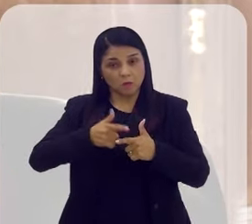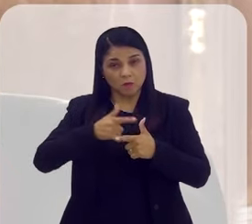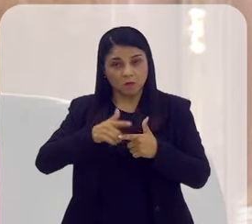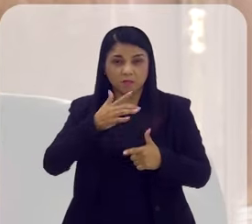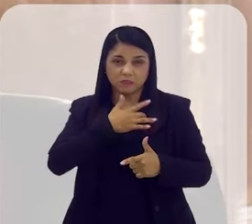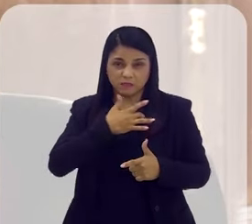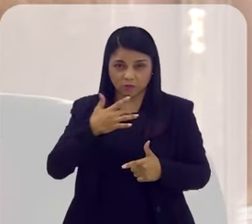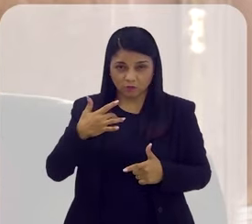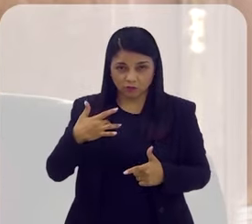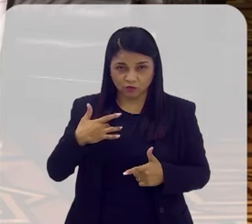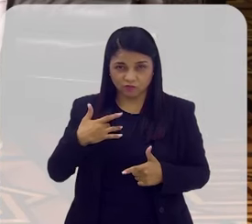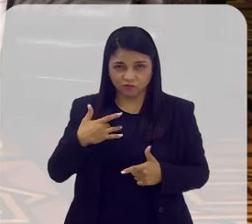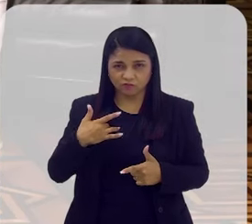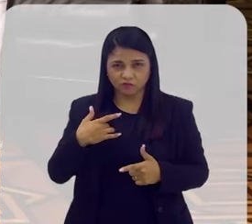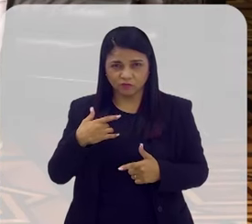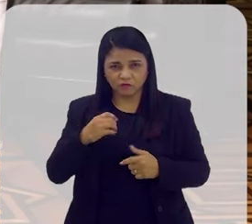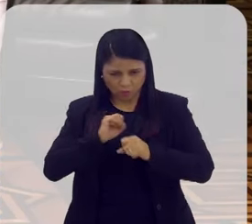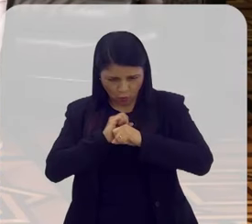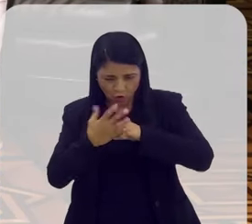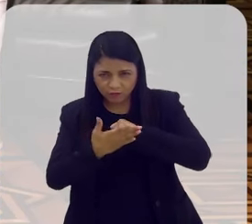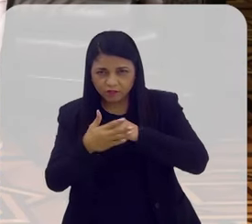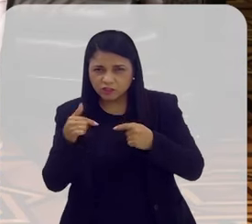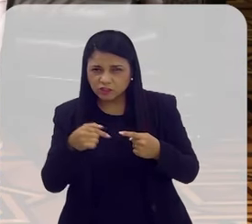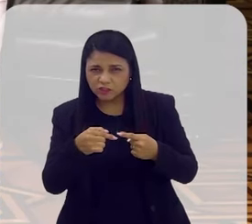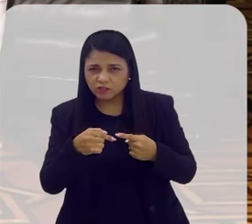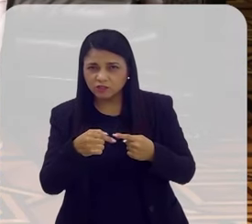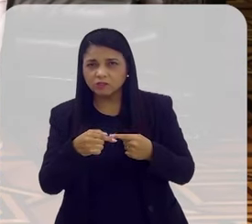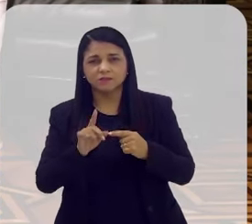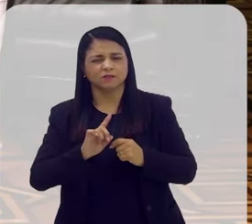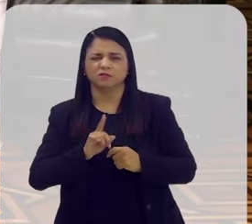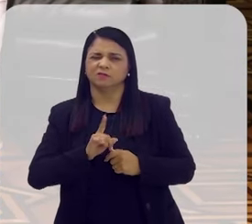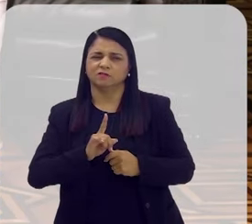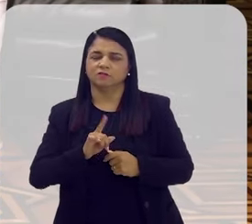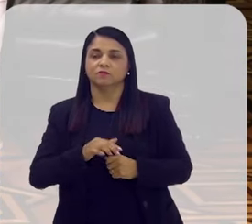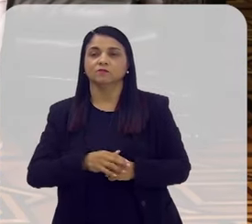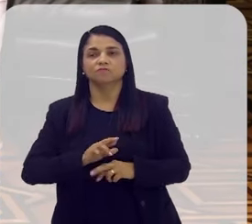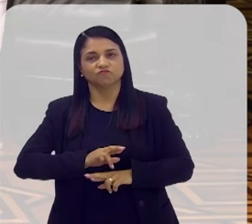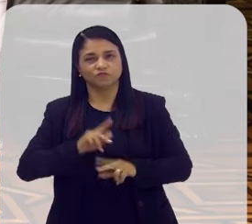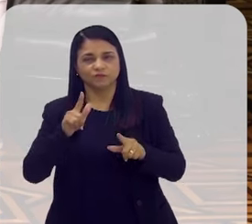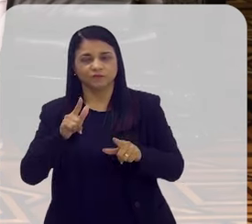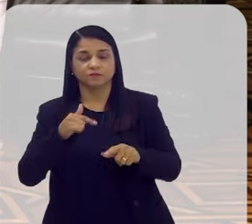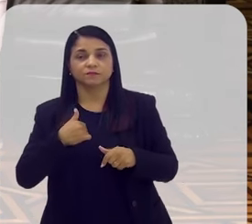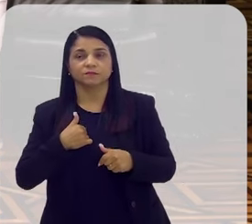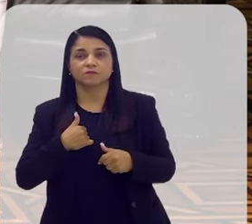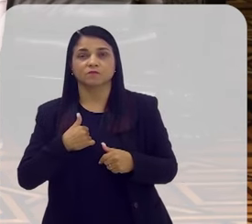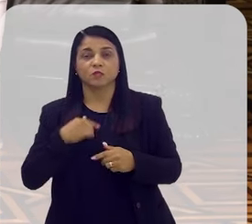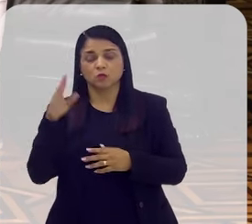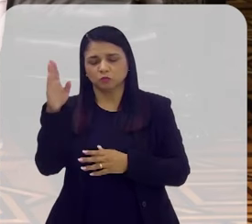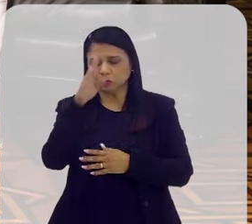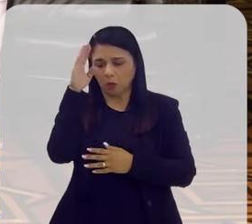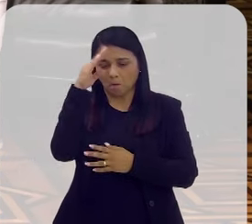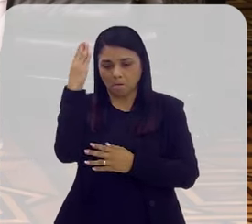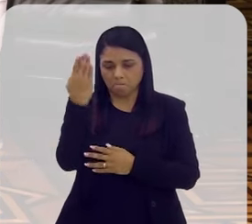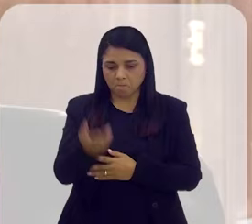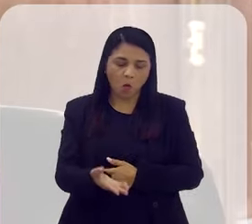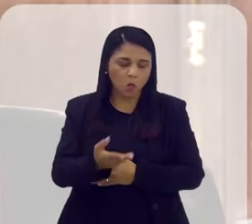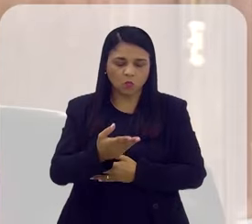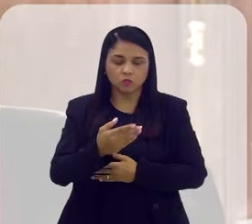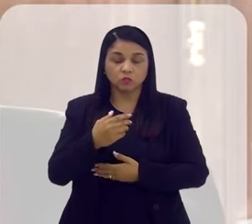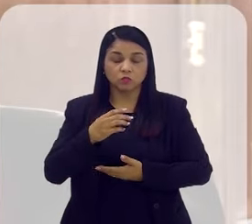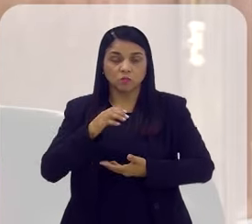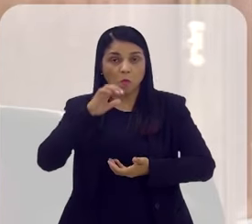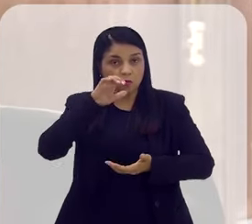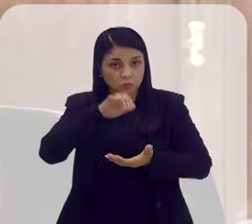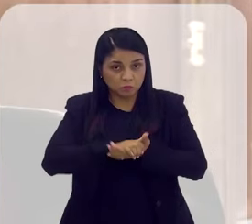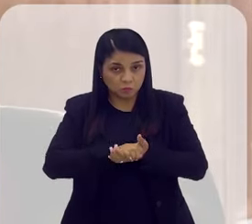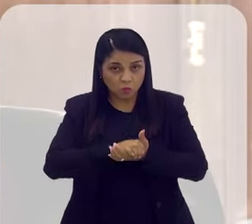Uau! Tinha alguma coisa a ver com a Covid, não? Não, não. Uhum. E aí eu desmaiei